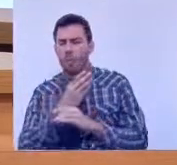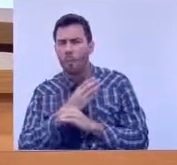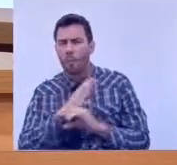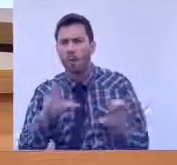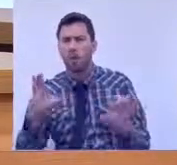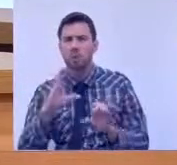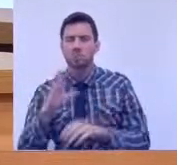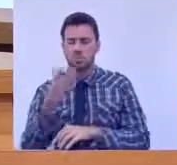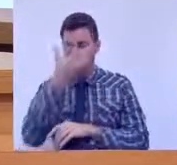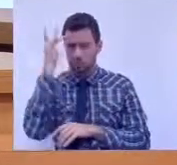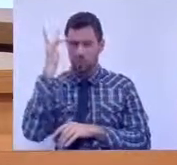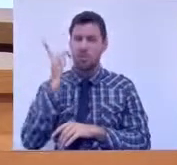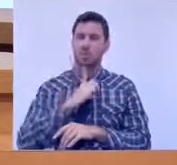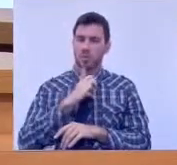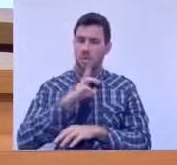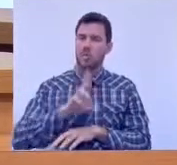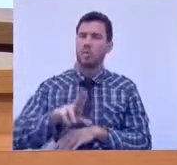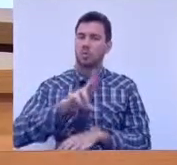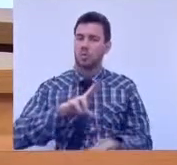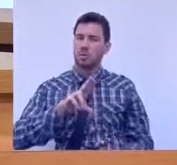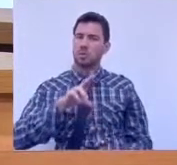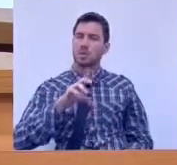drogas, para poder também...